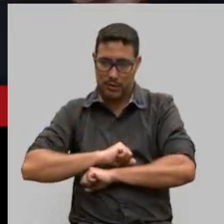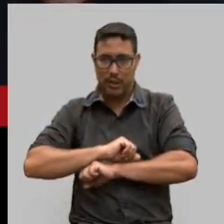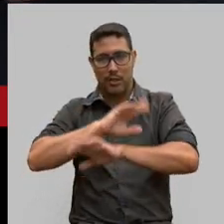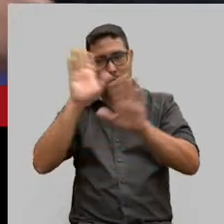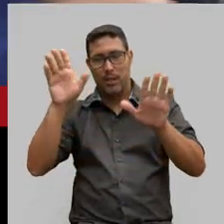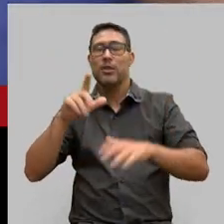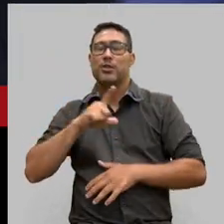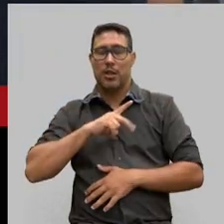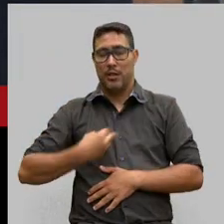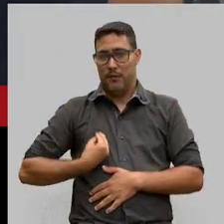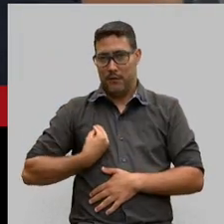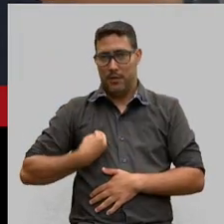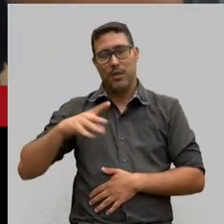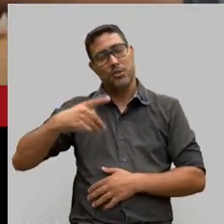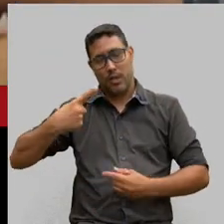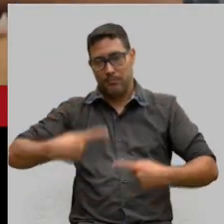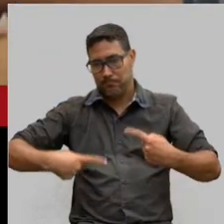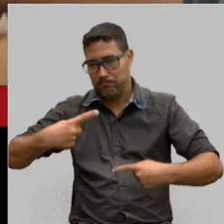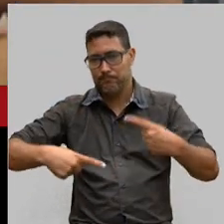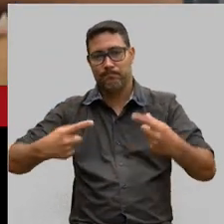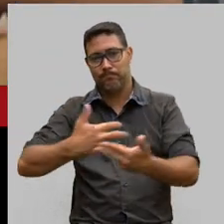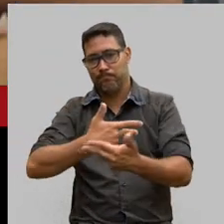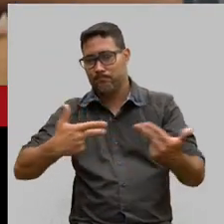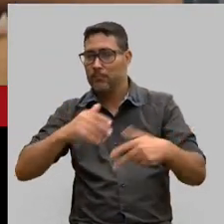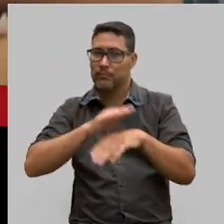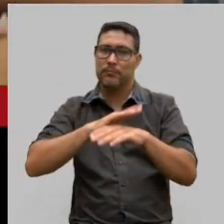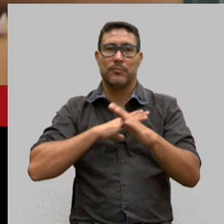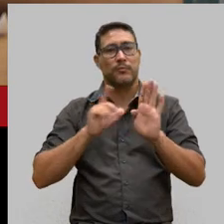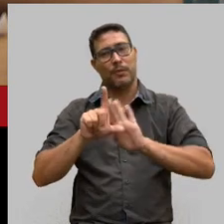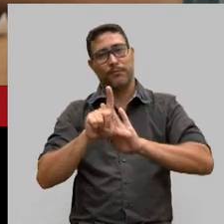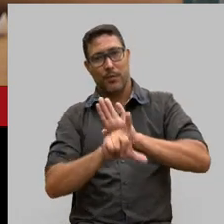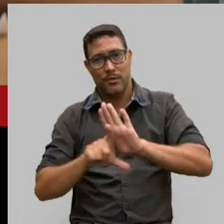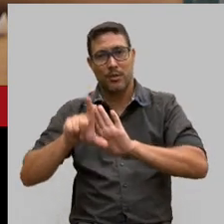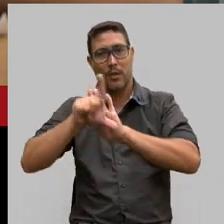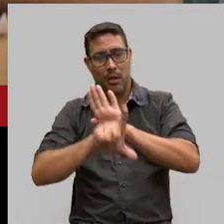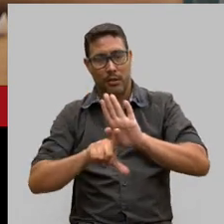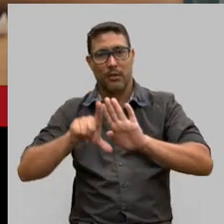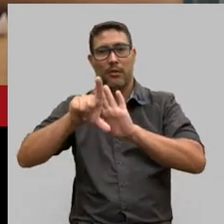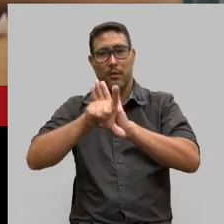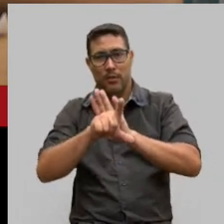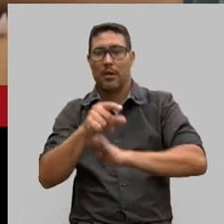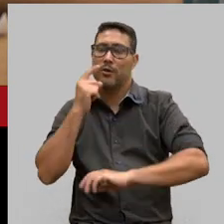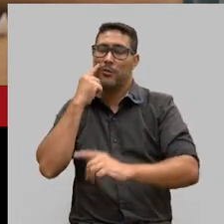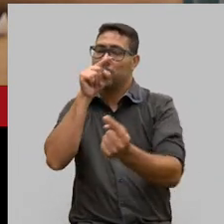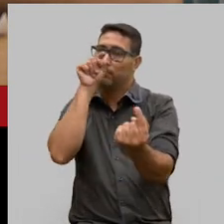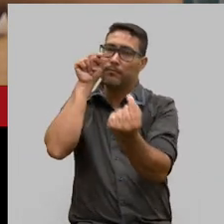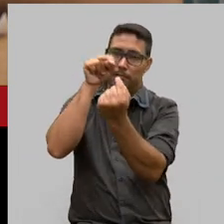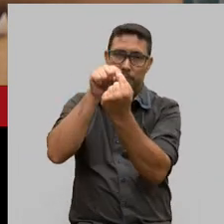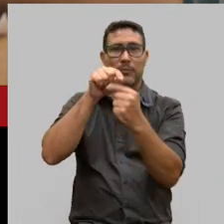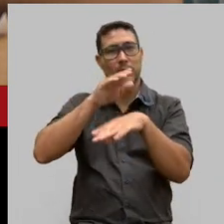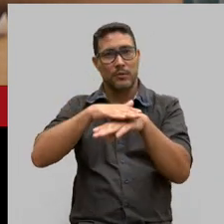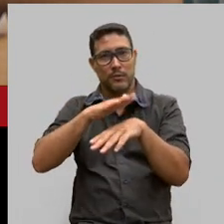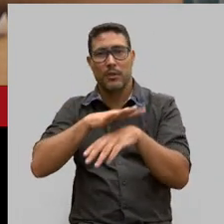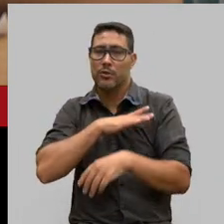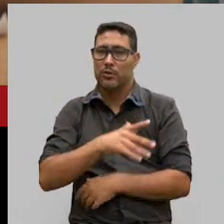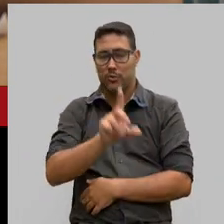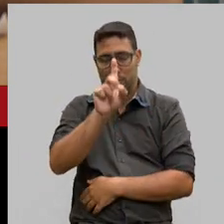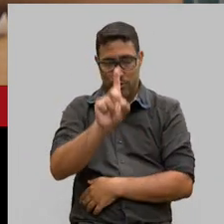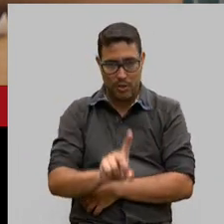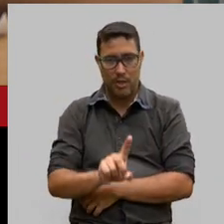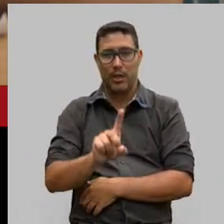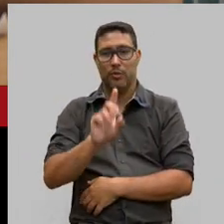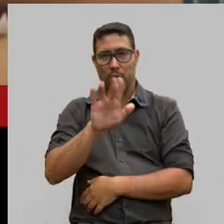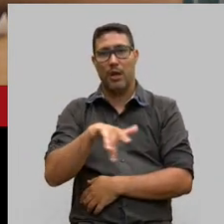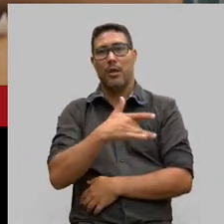políticas setoriais estruturadas pela legislação com vistas a efetivação dos direitos à